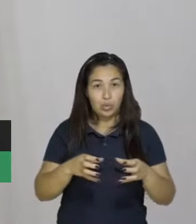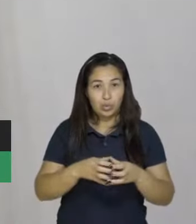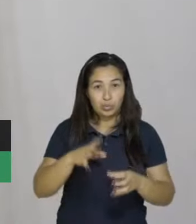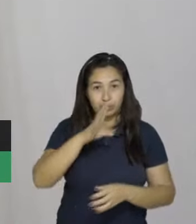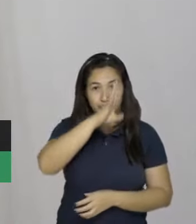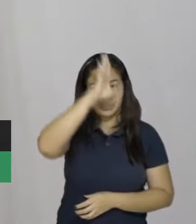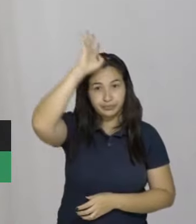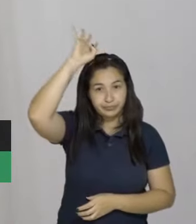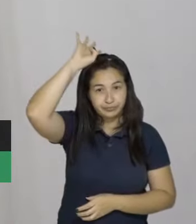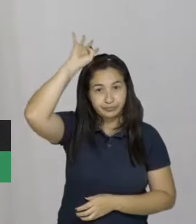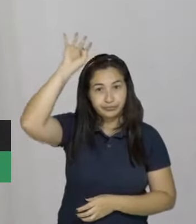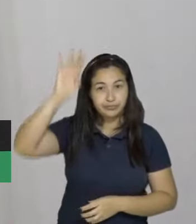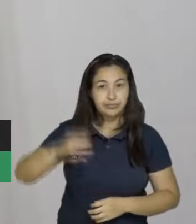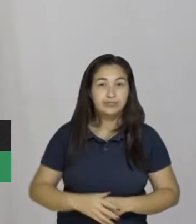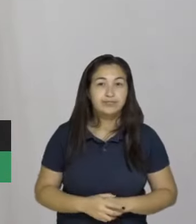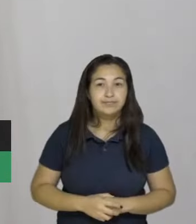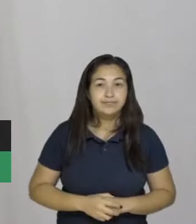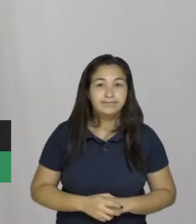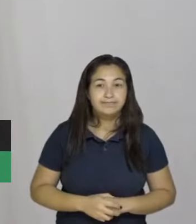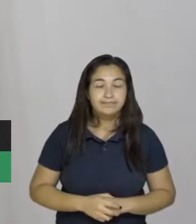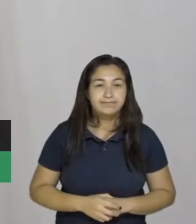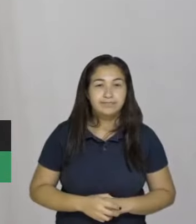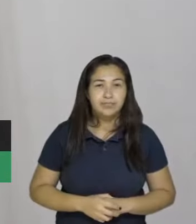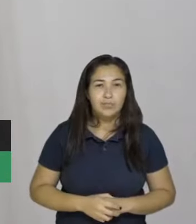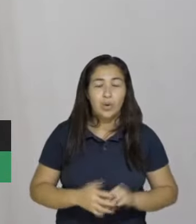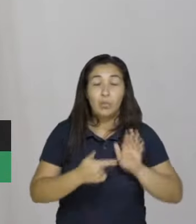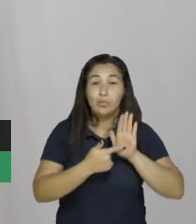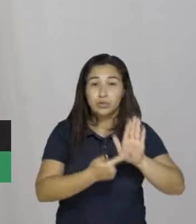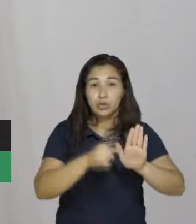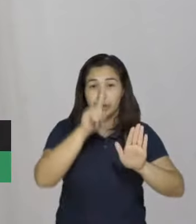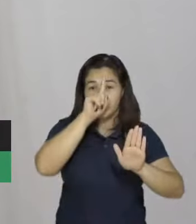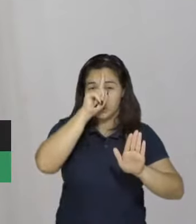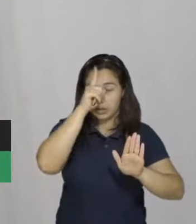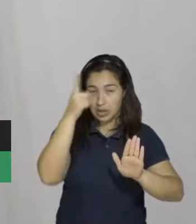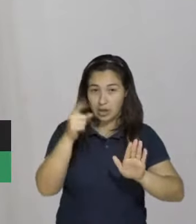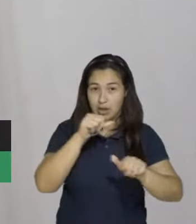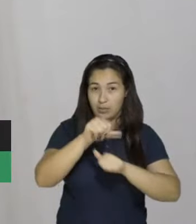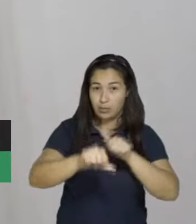Eu levei essa ideia da alteração desse artigo,